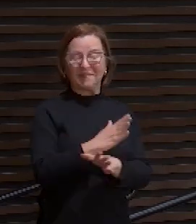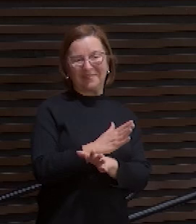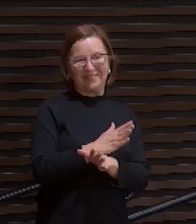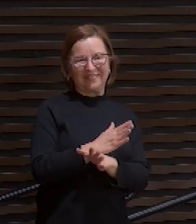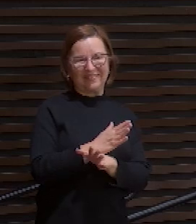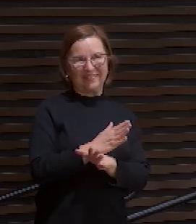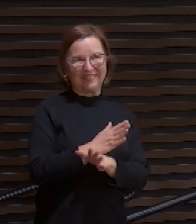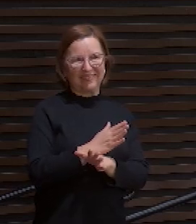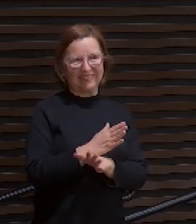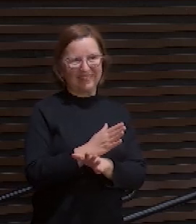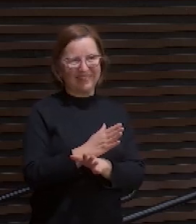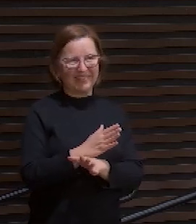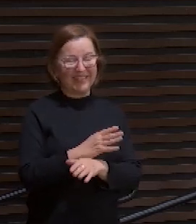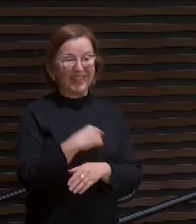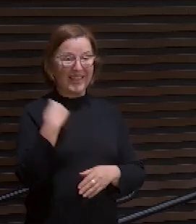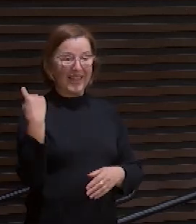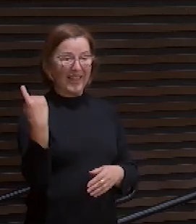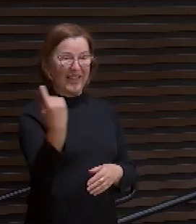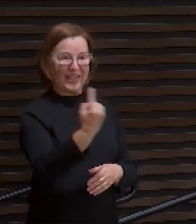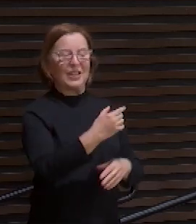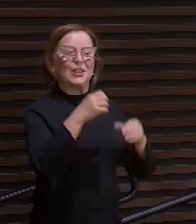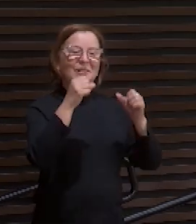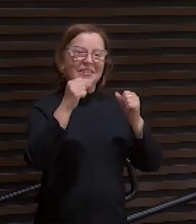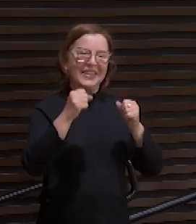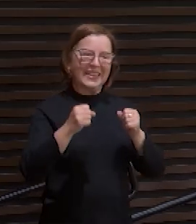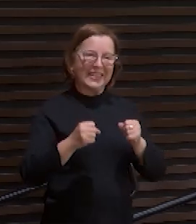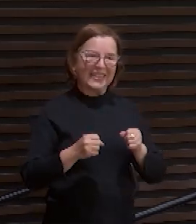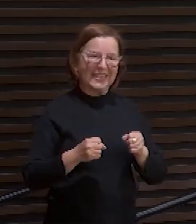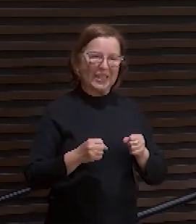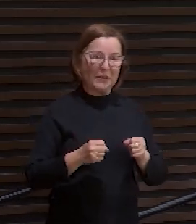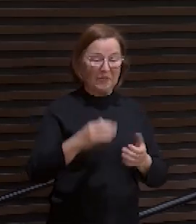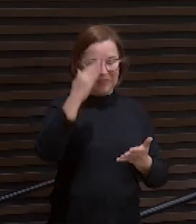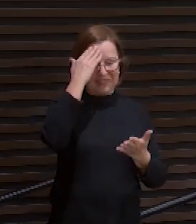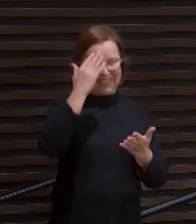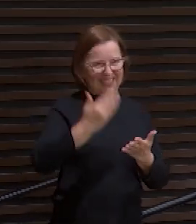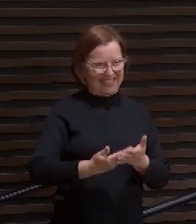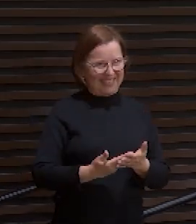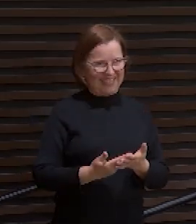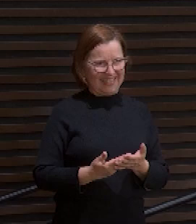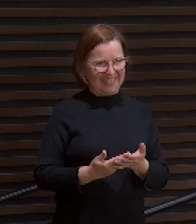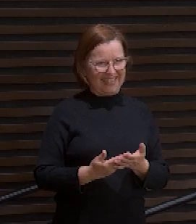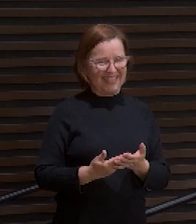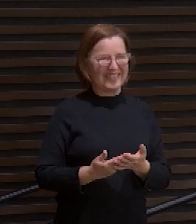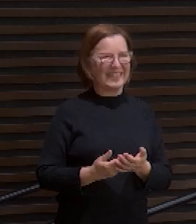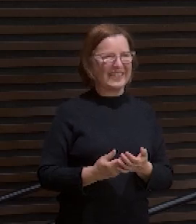consumada, e nós podemos tomar posse.